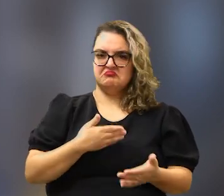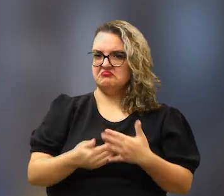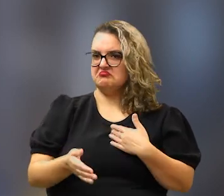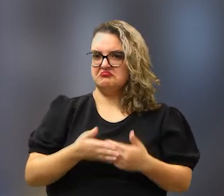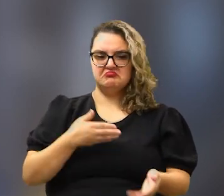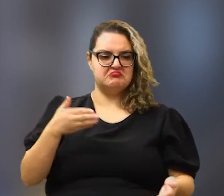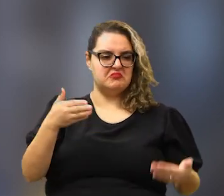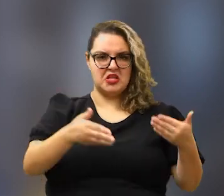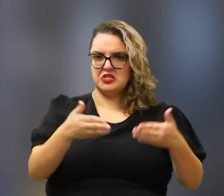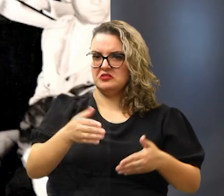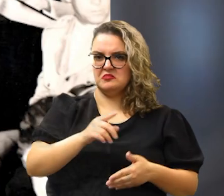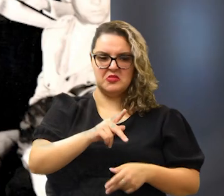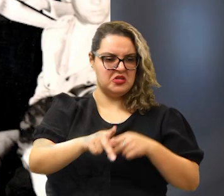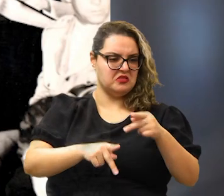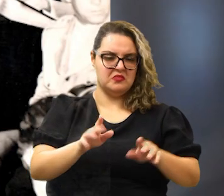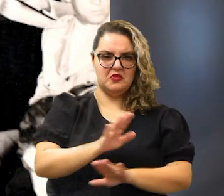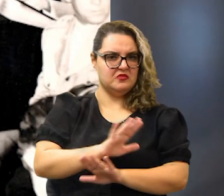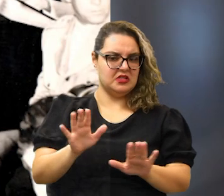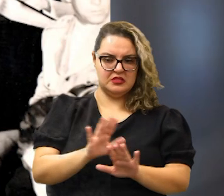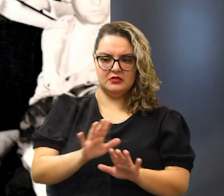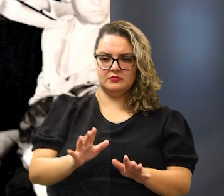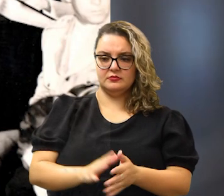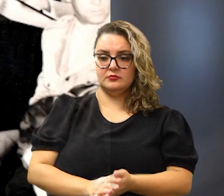forma concreta,